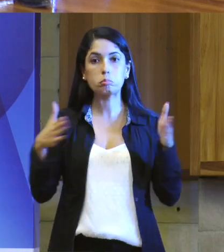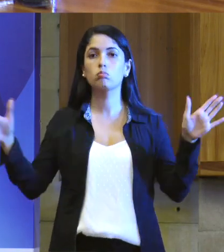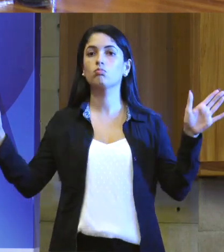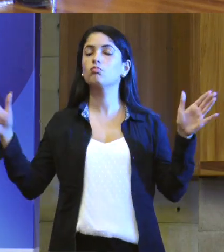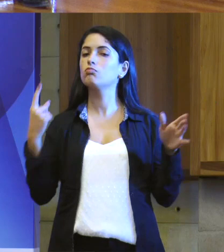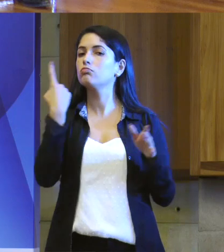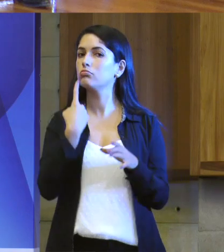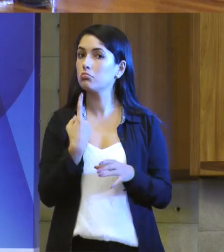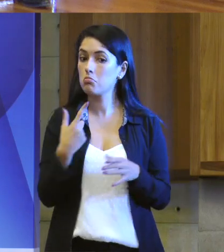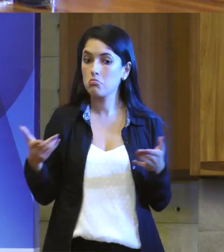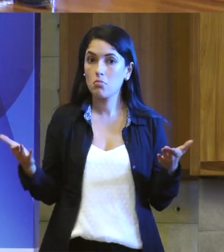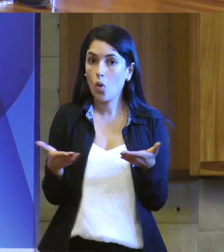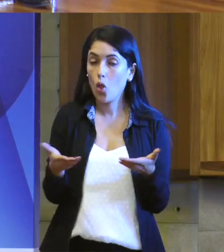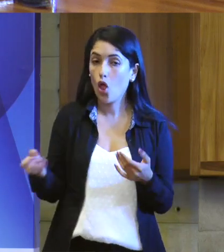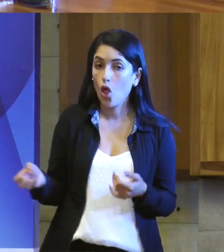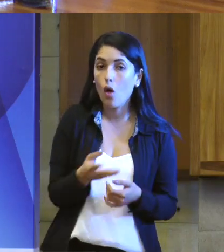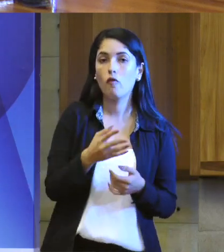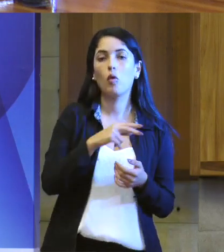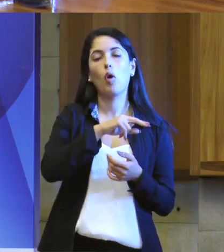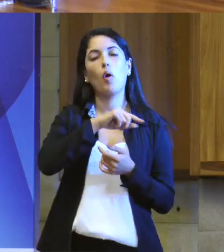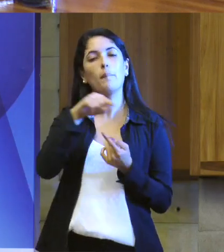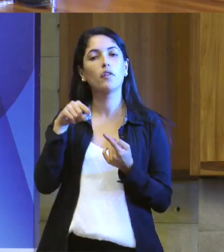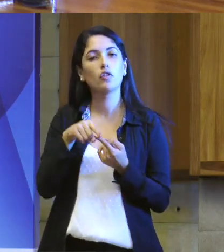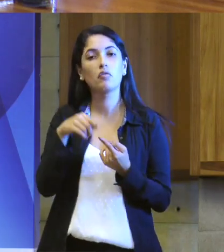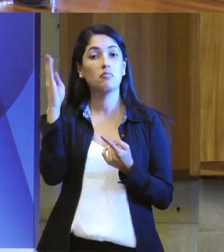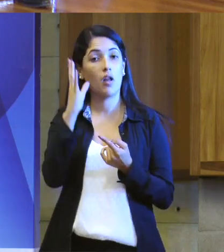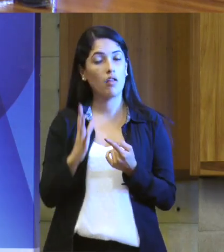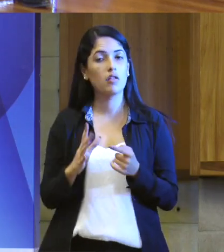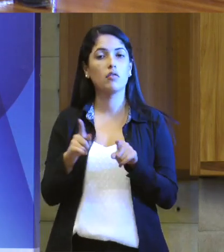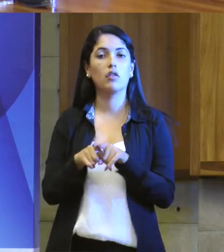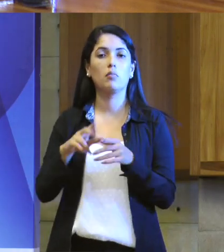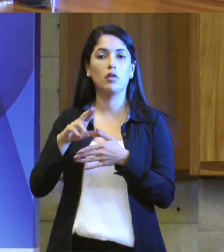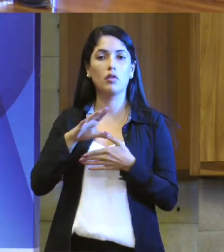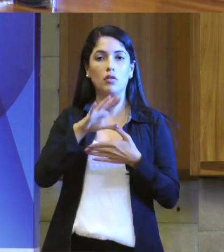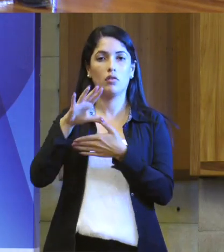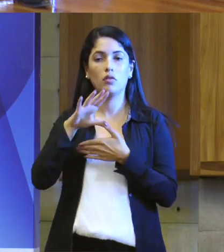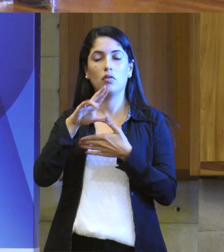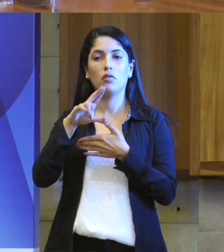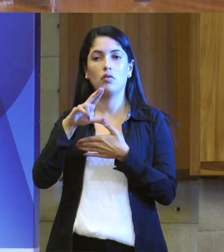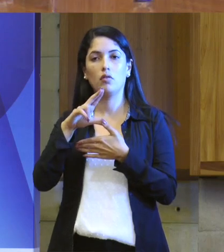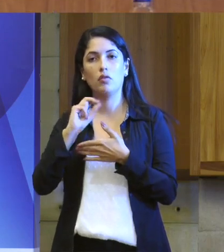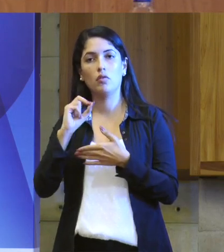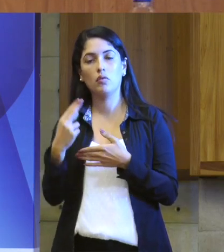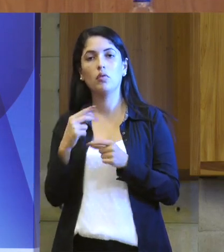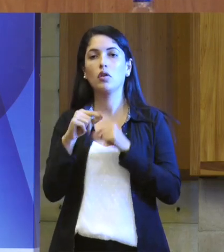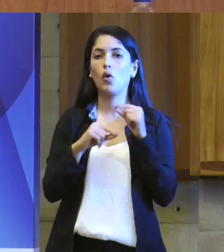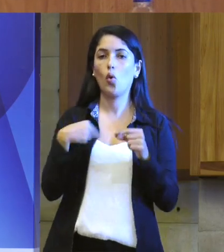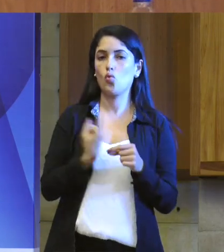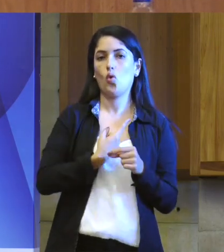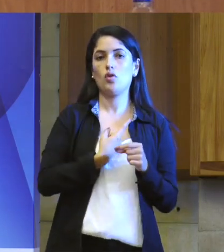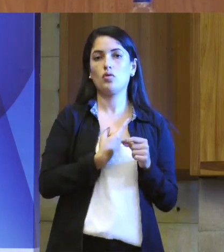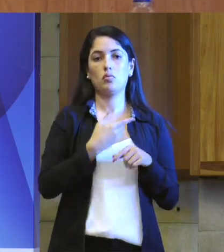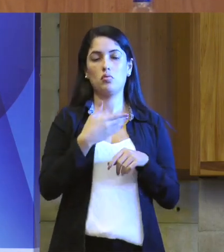de última geração com o objetivo de fazer com que o brasil eo mercosul recupere o tempo perdido na época em que nós ou não participávamos de